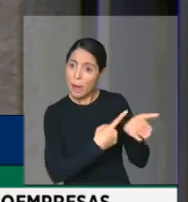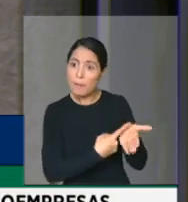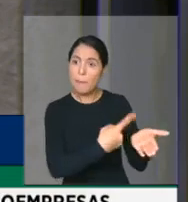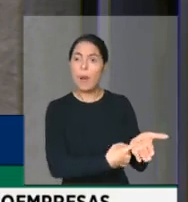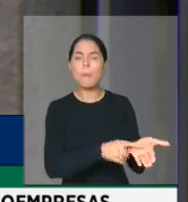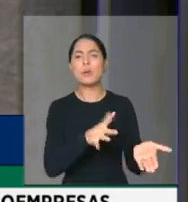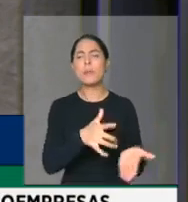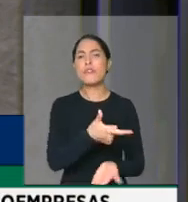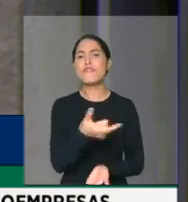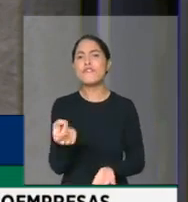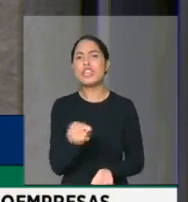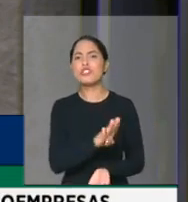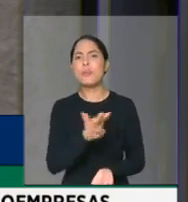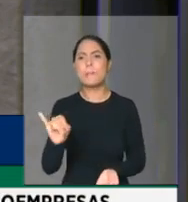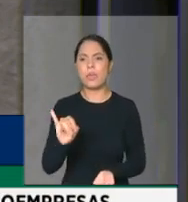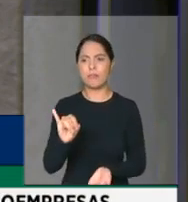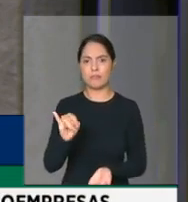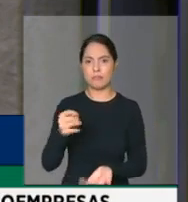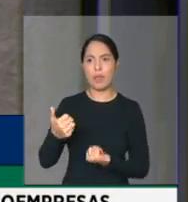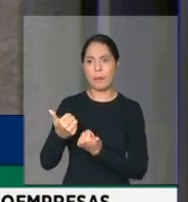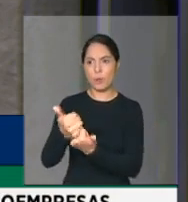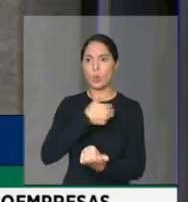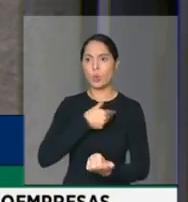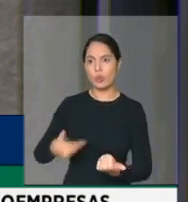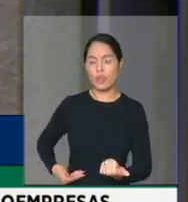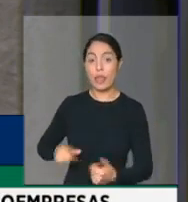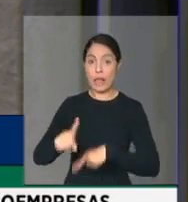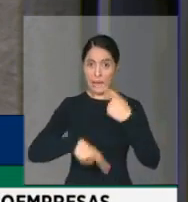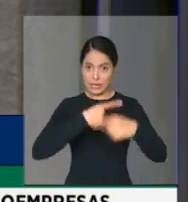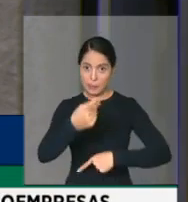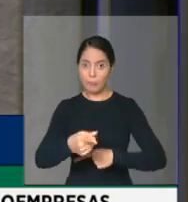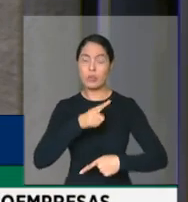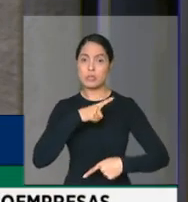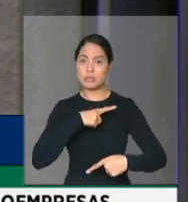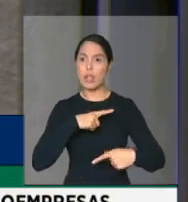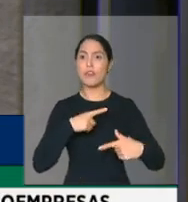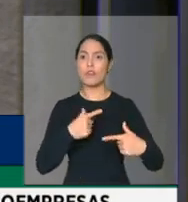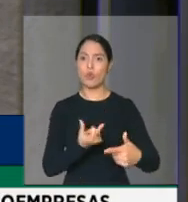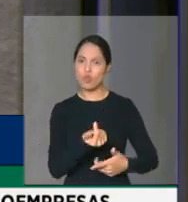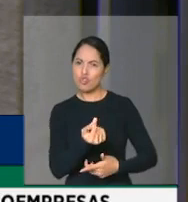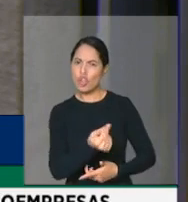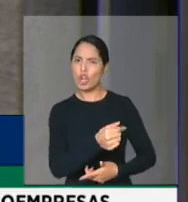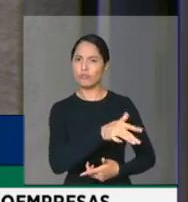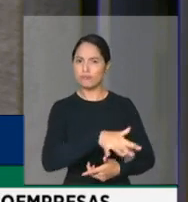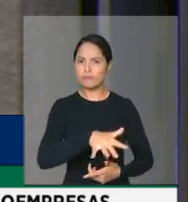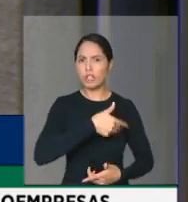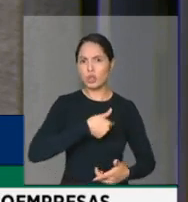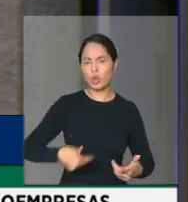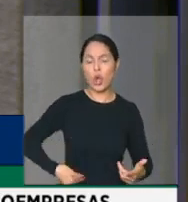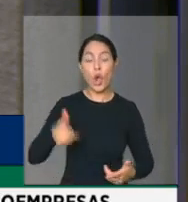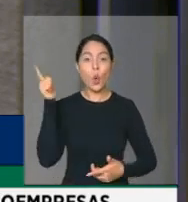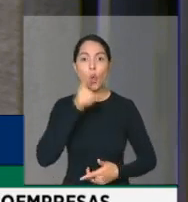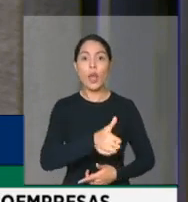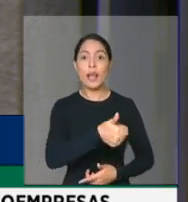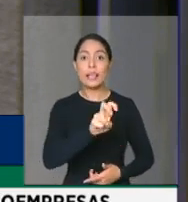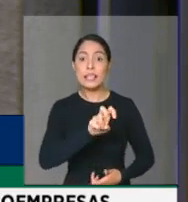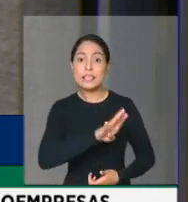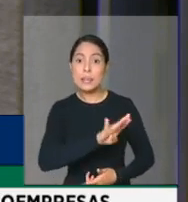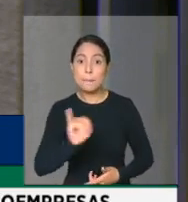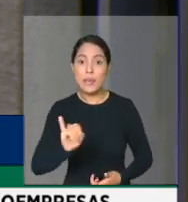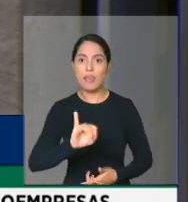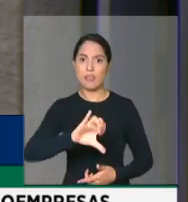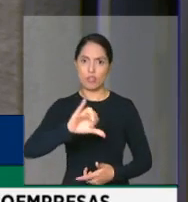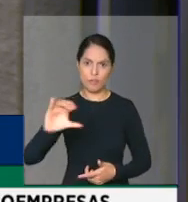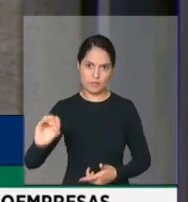20 bi de aporte do governo, mas depois de conversar com o Tesouro, houve aí um passinho para trás e conseguimos fechar em 15 bi 900.